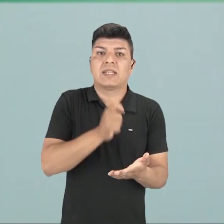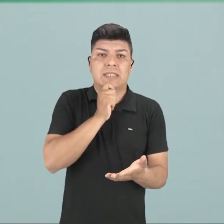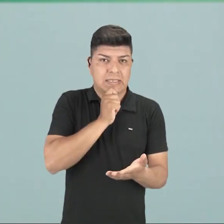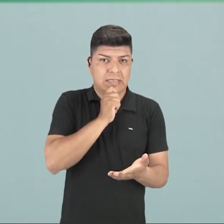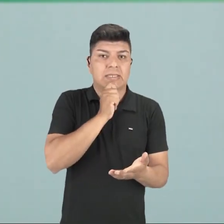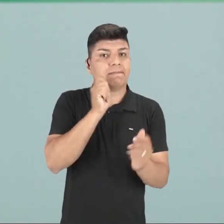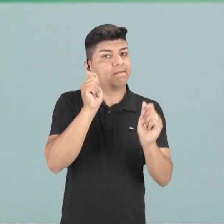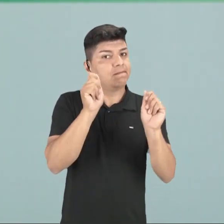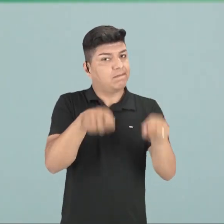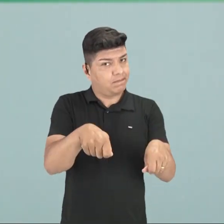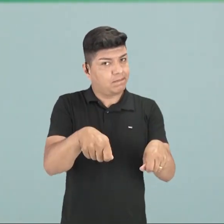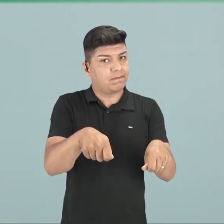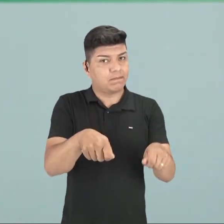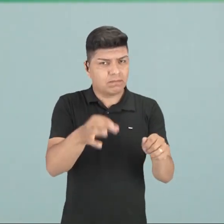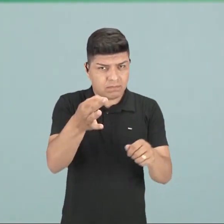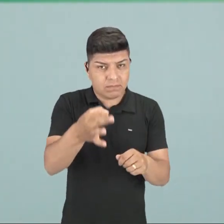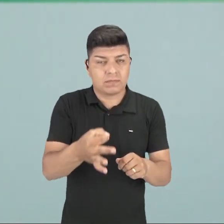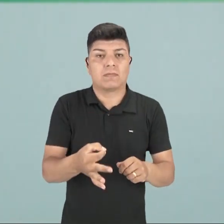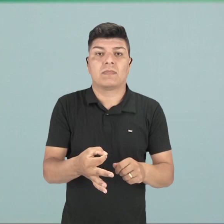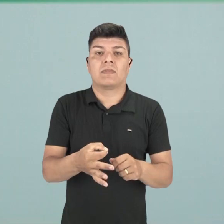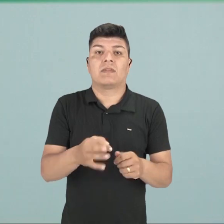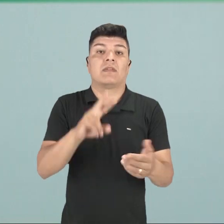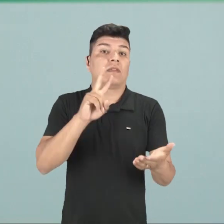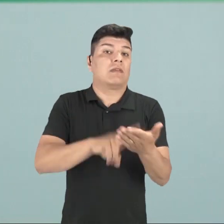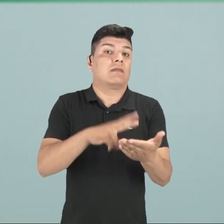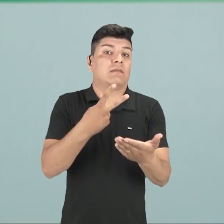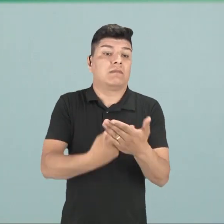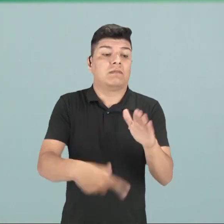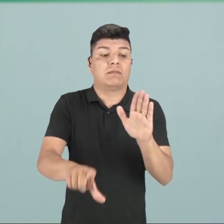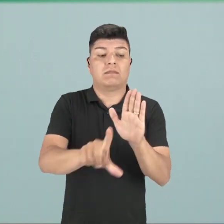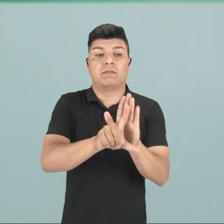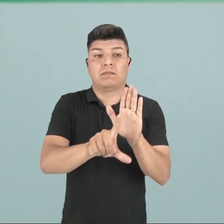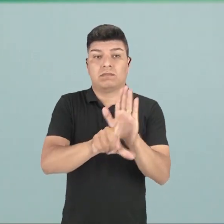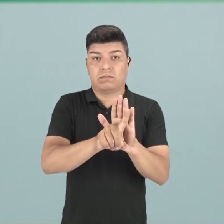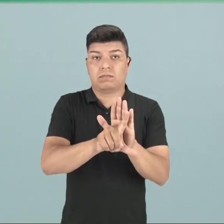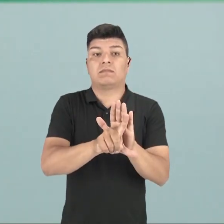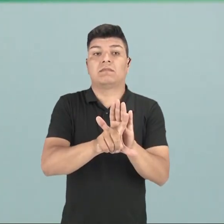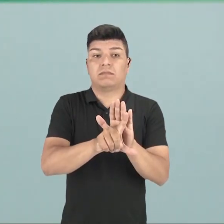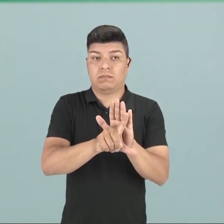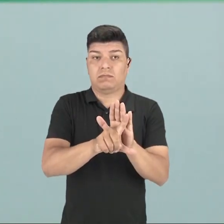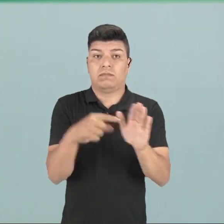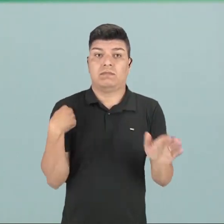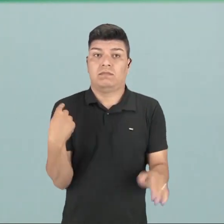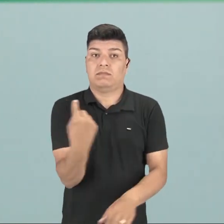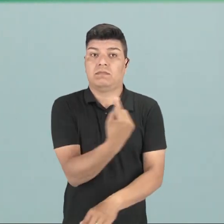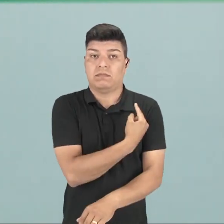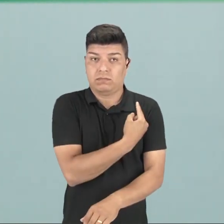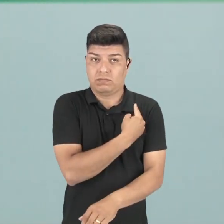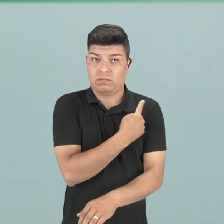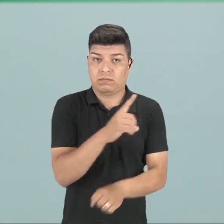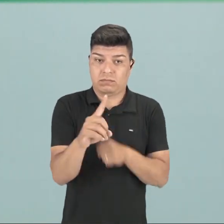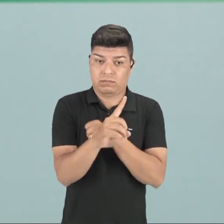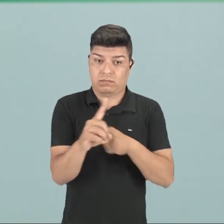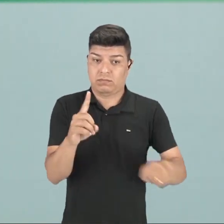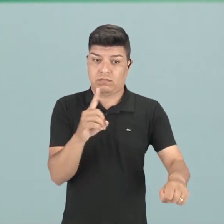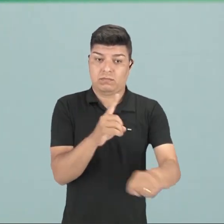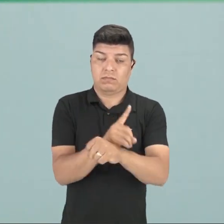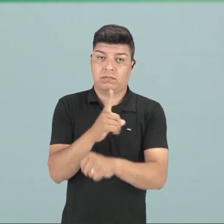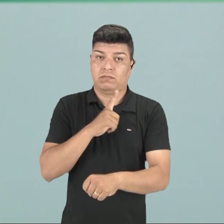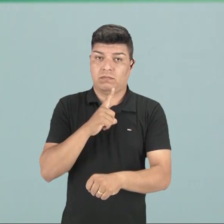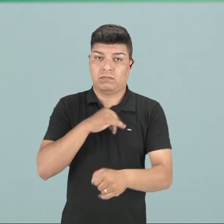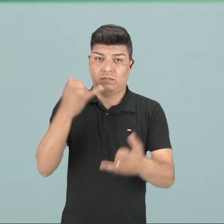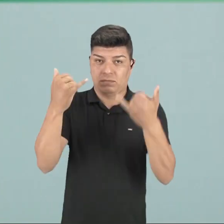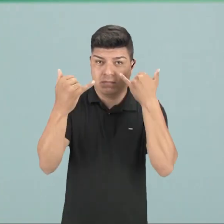ser possível, certo? Então, interpretar as leis, ainda mais na nossa sociedade, onde nós temos aí